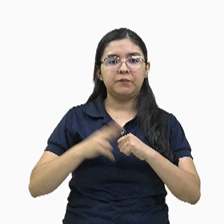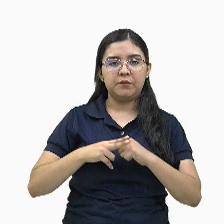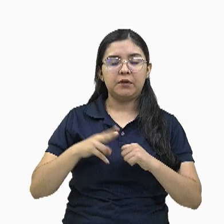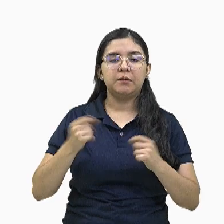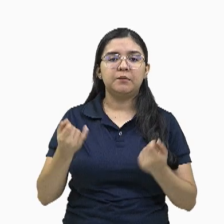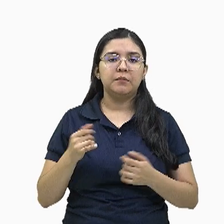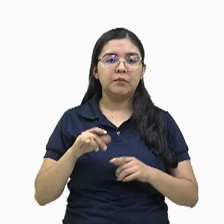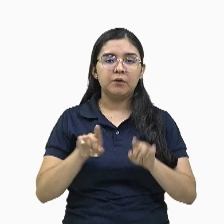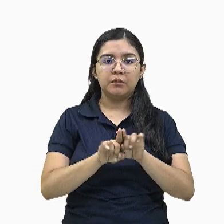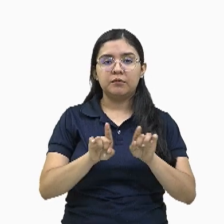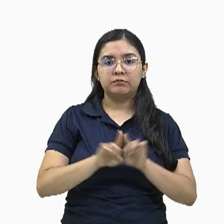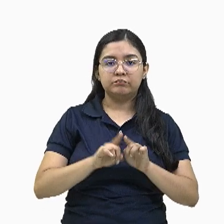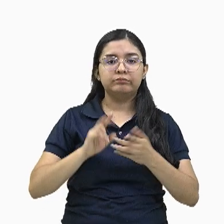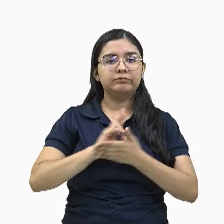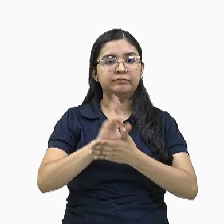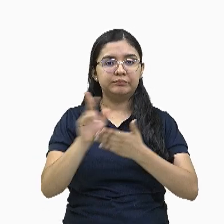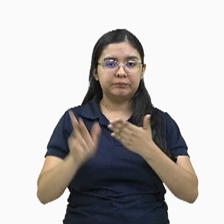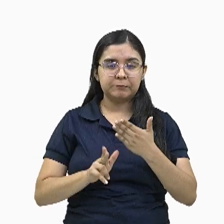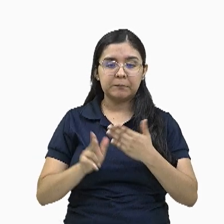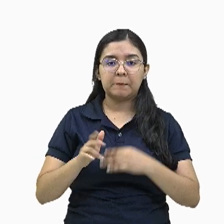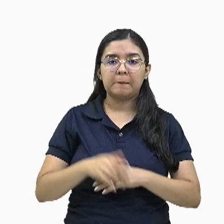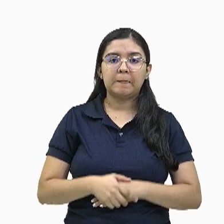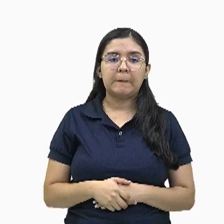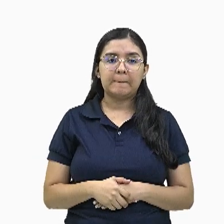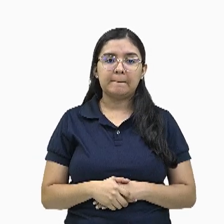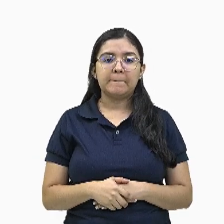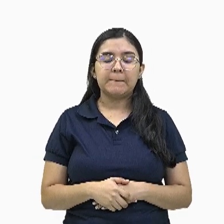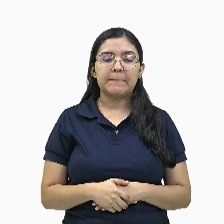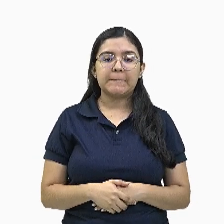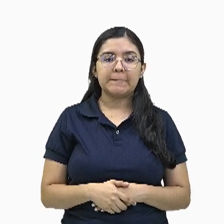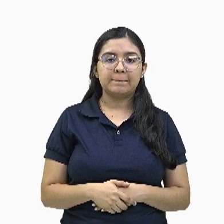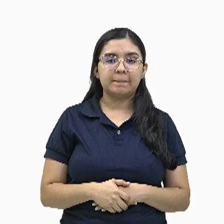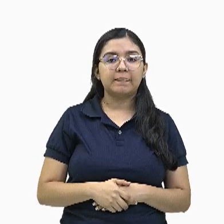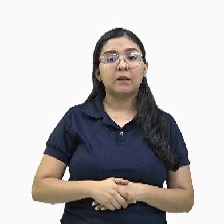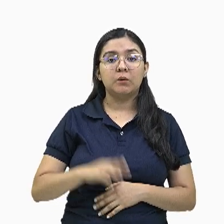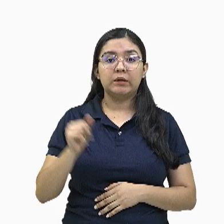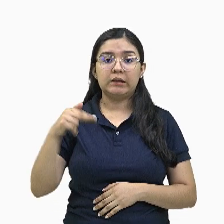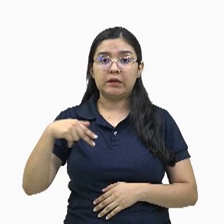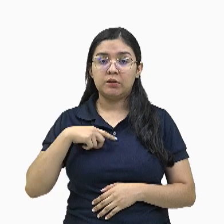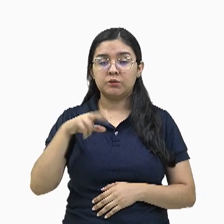o will, o may, o might. O que não, ele não é usado para